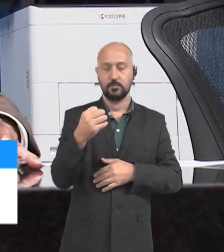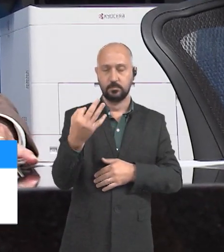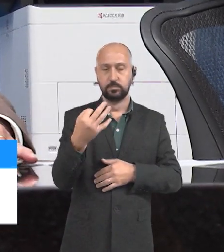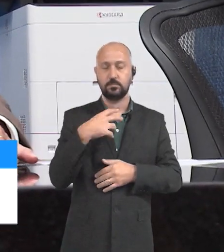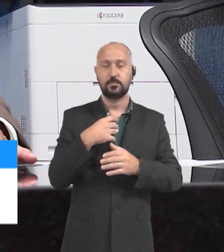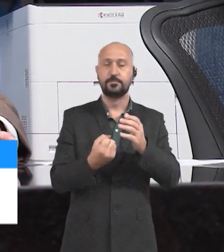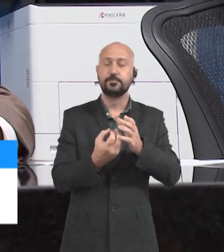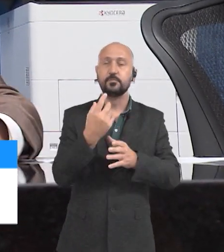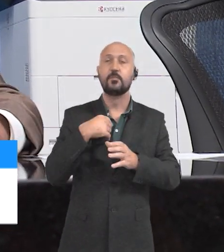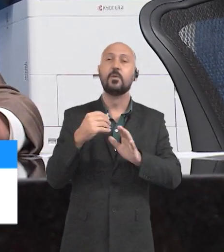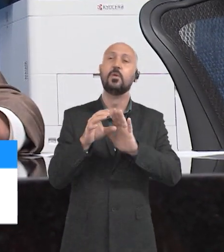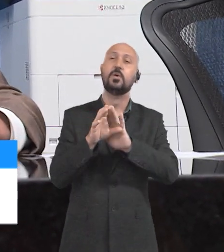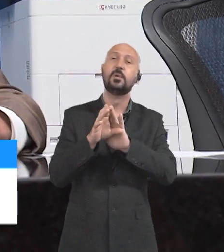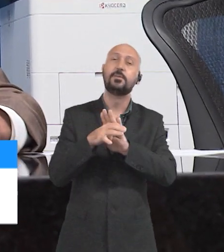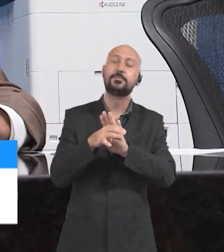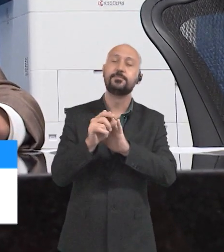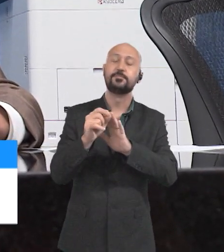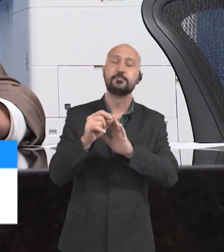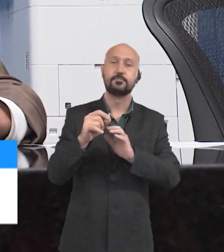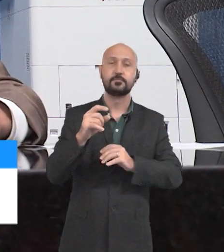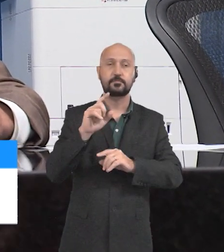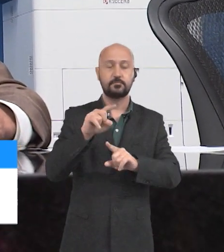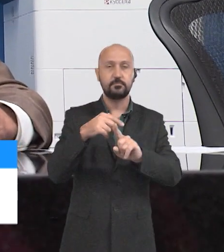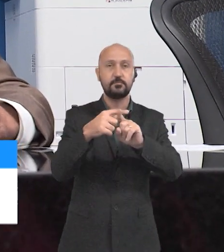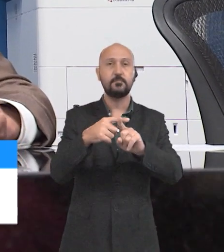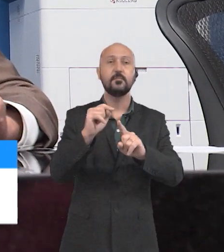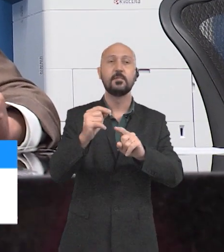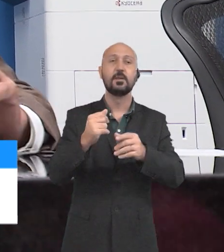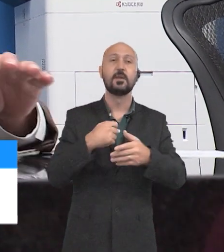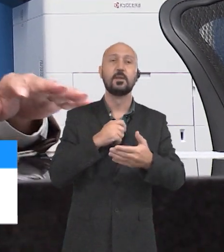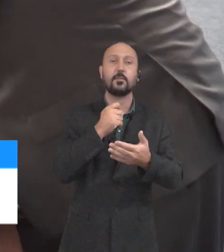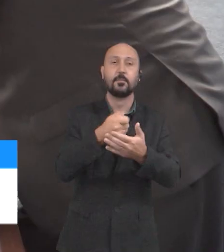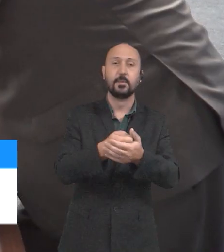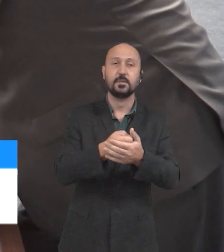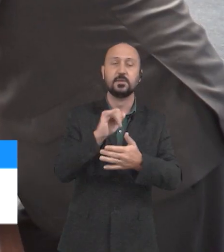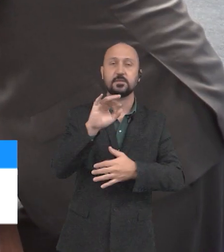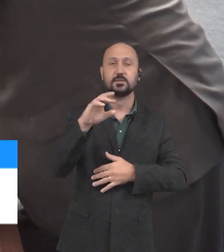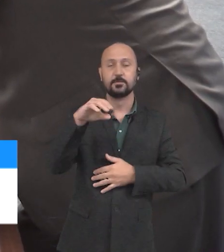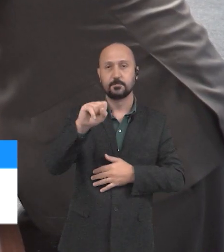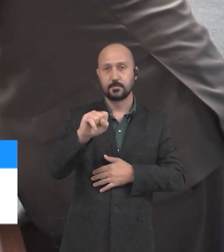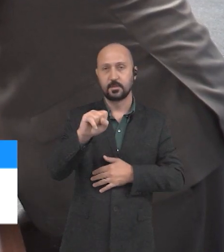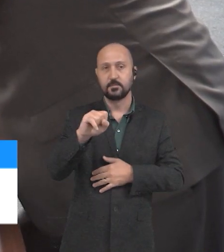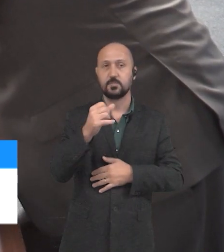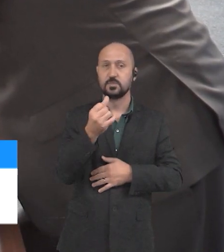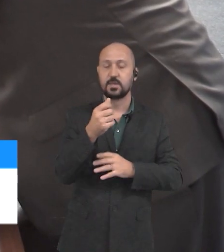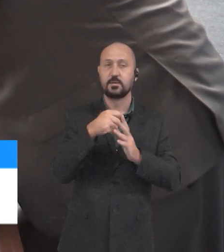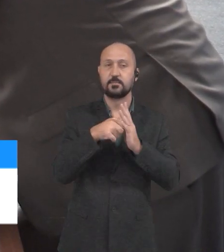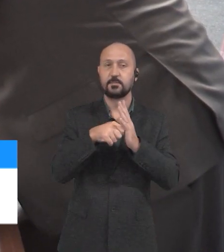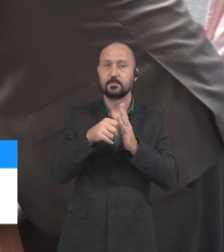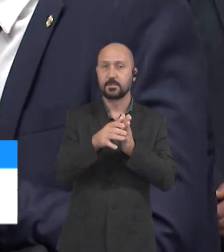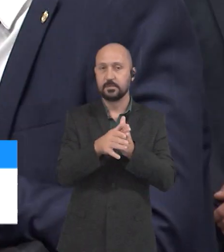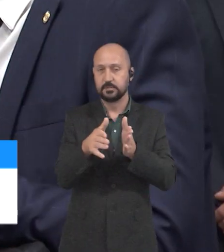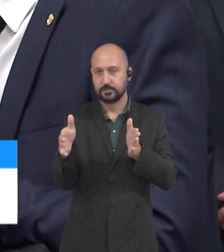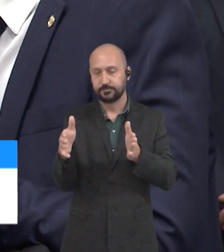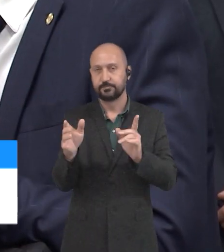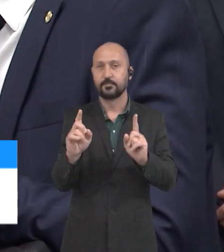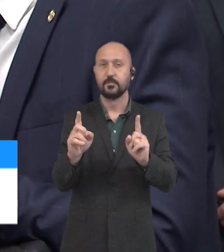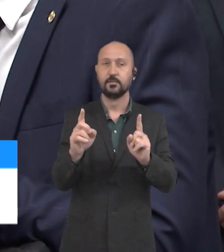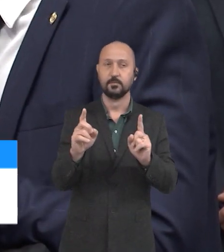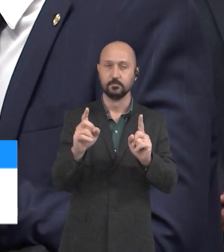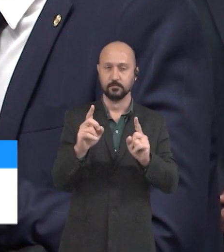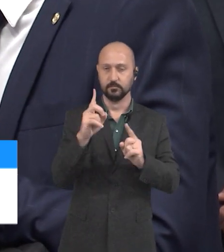projeto 283 cria o conceito de contribuinte contumaz, aquele que deixa de pagar ICMS por 6